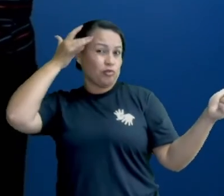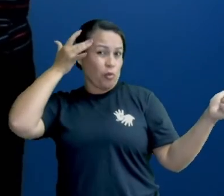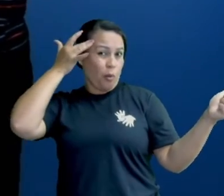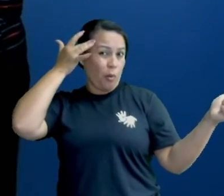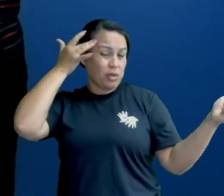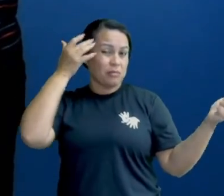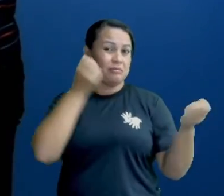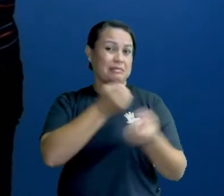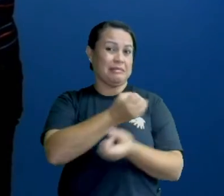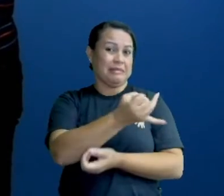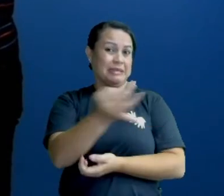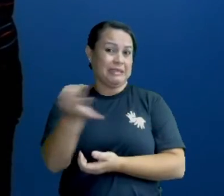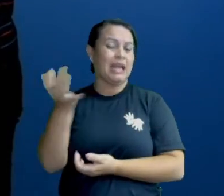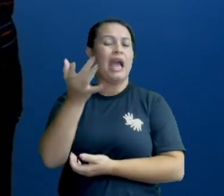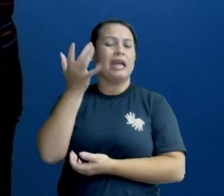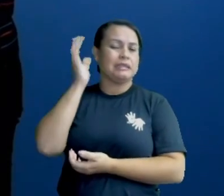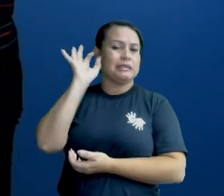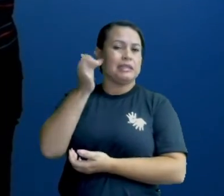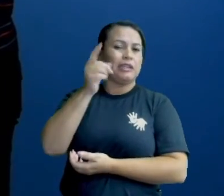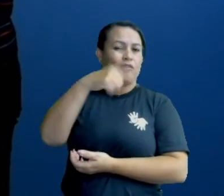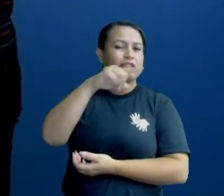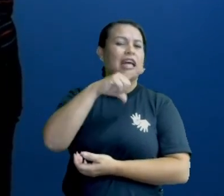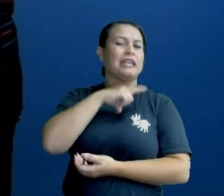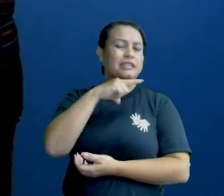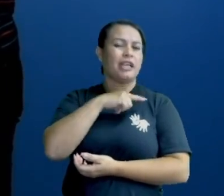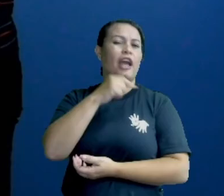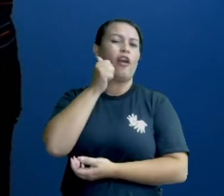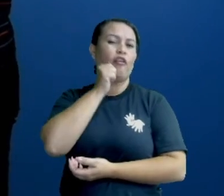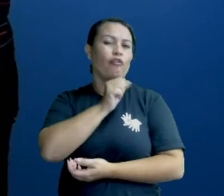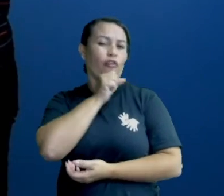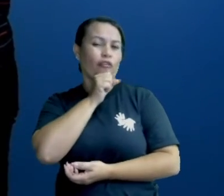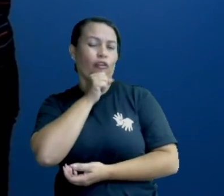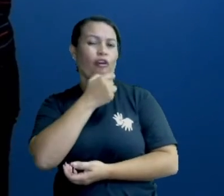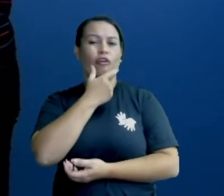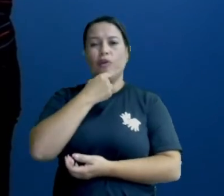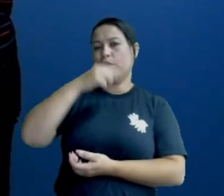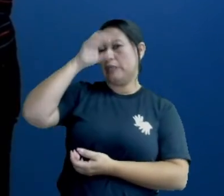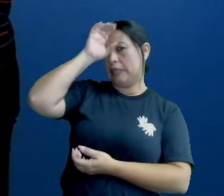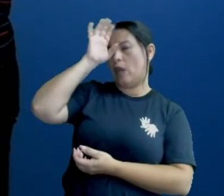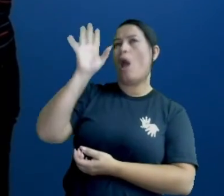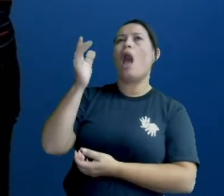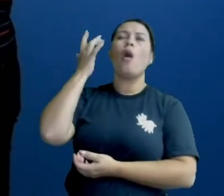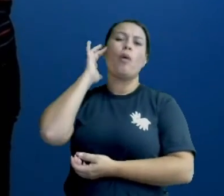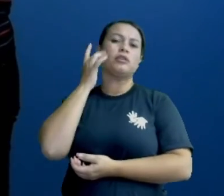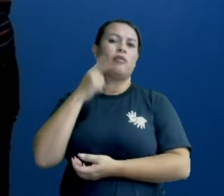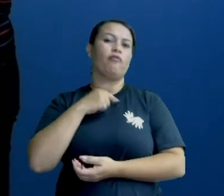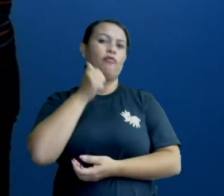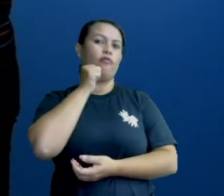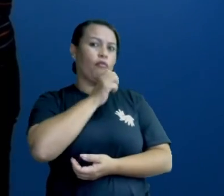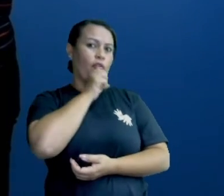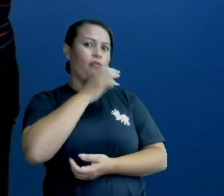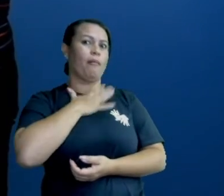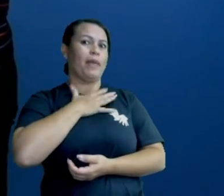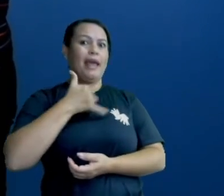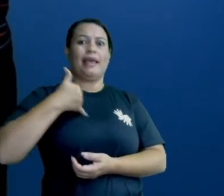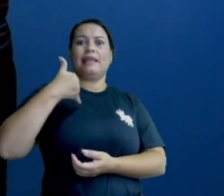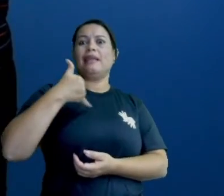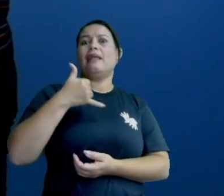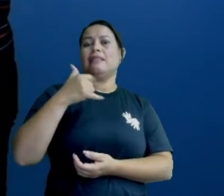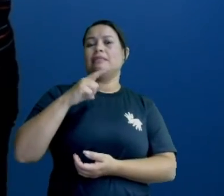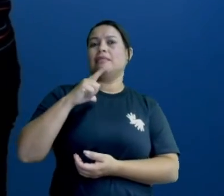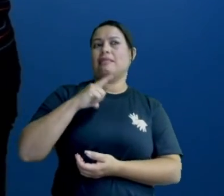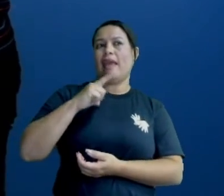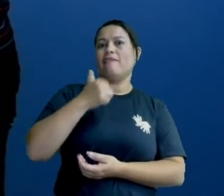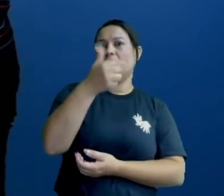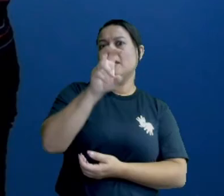Com certeza alguém aqui deve ter na família avó, tio, algum conhecido que tem assim, minha avó teve 15 filhos, né? Sempre a gente